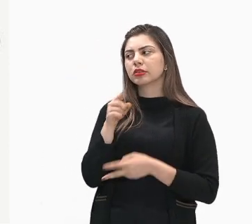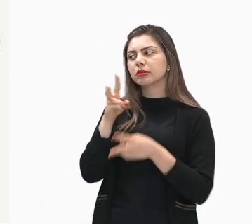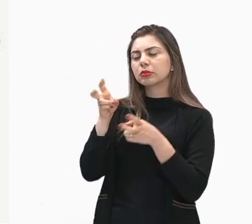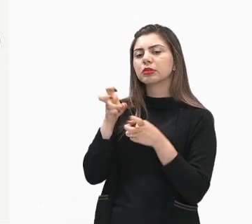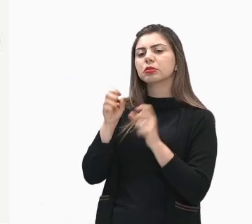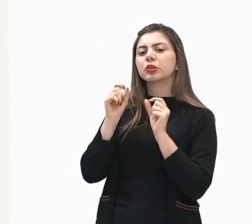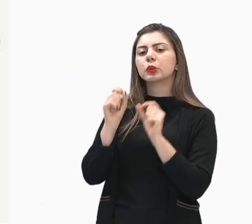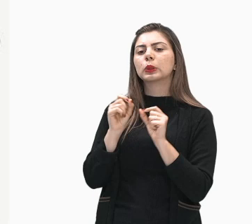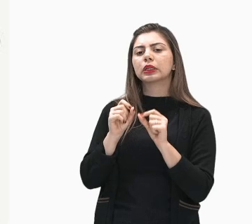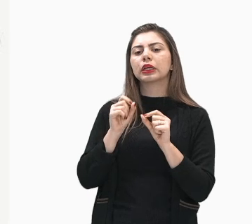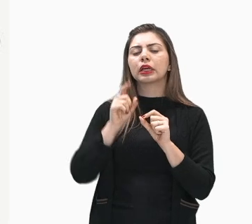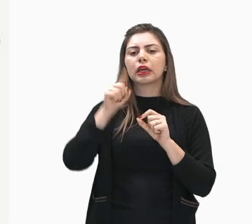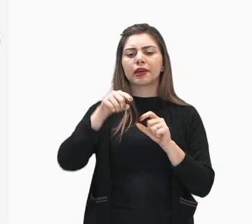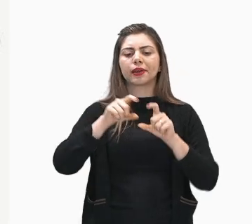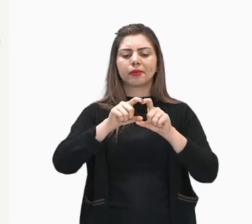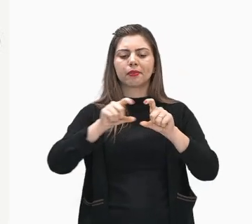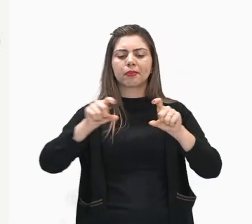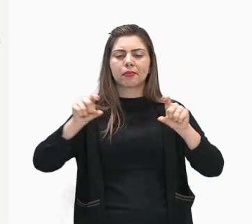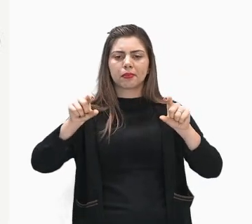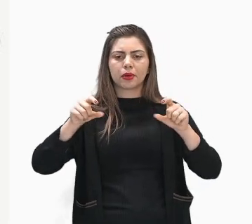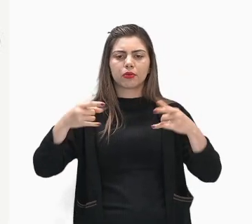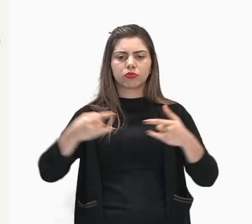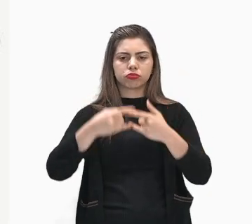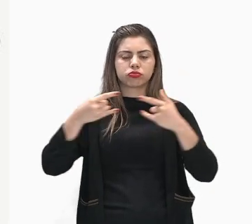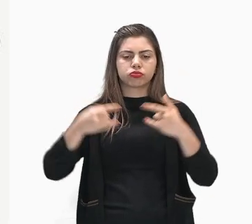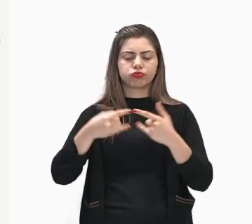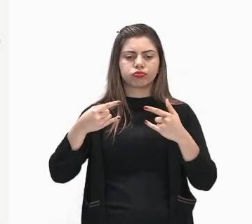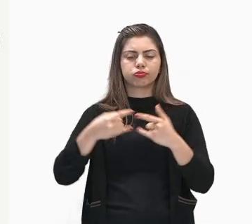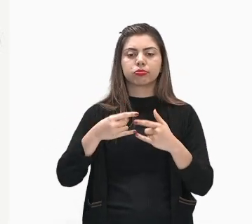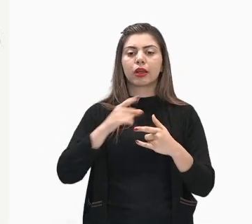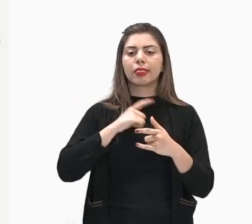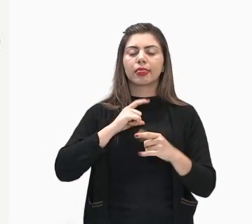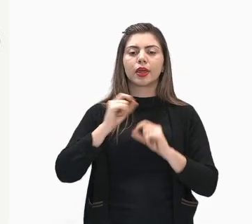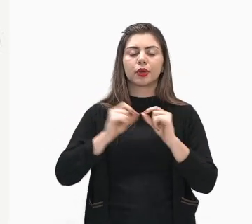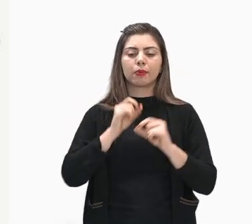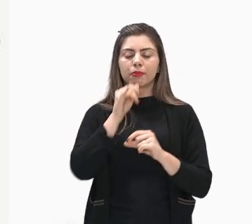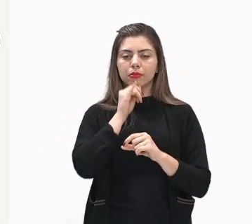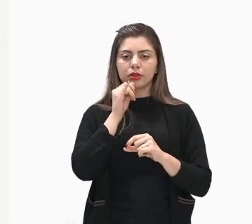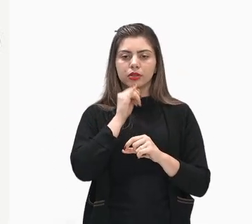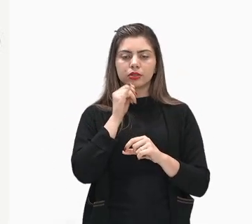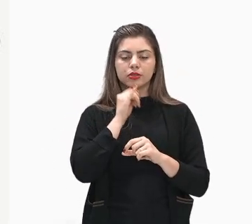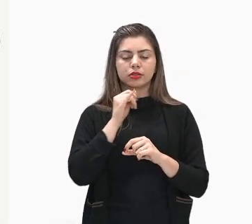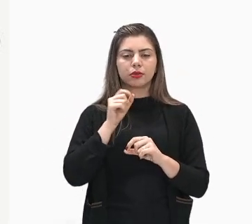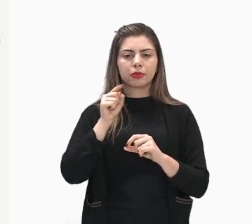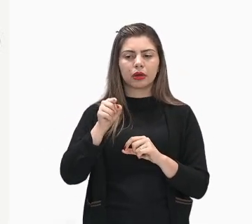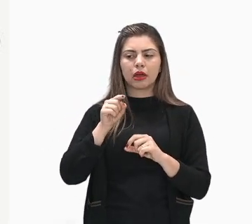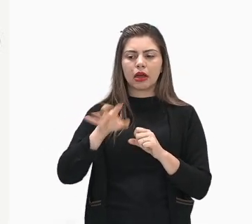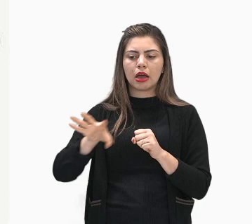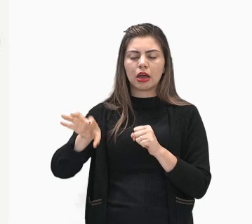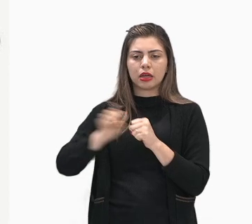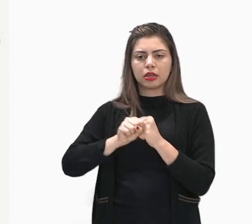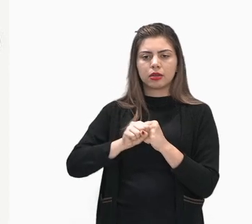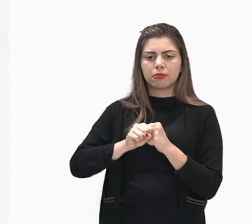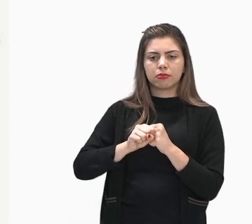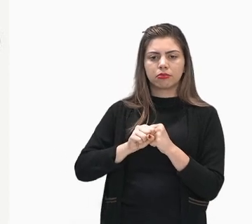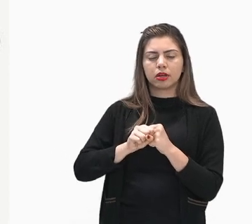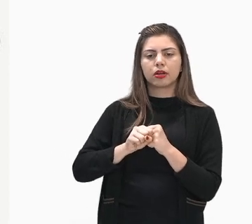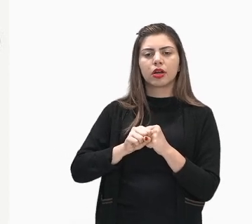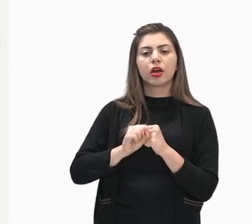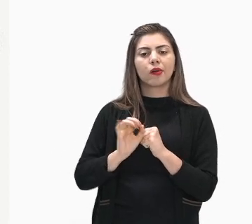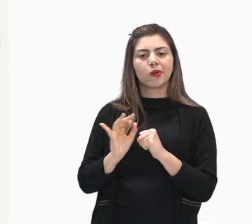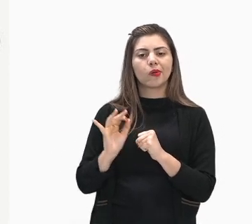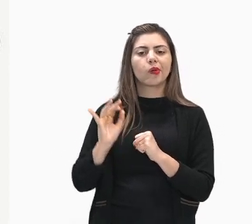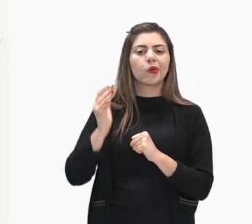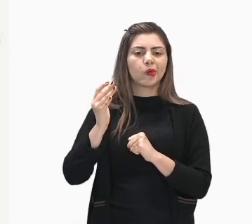polos são determinados quando eu suspendo o ímã. A determinação dos polos magnéticos ocorre quando